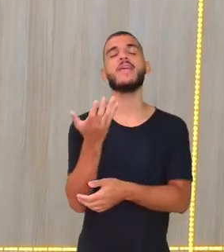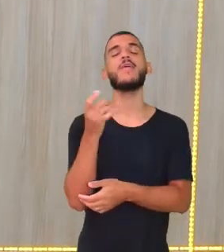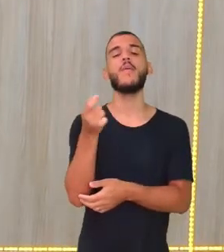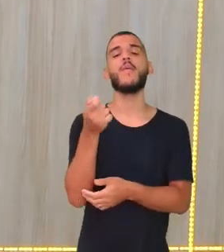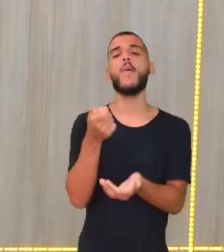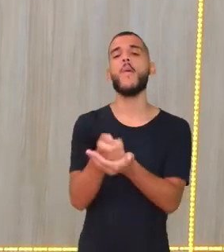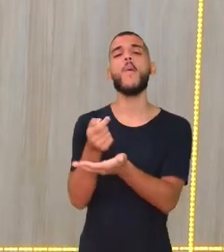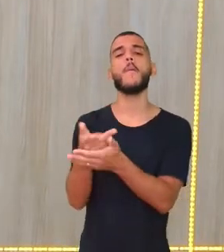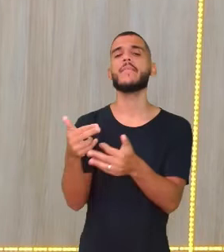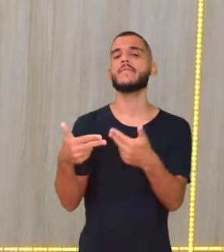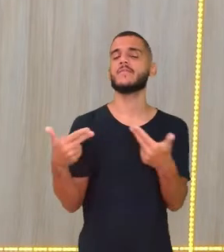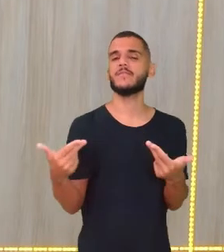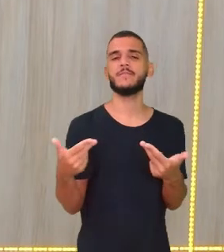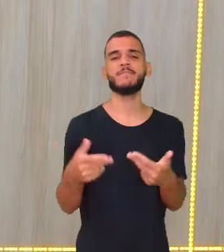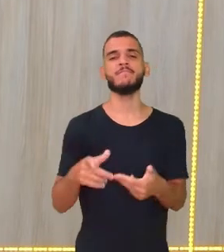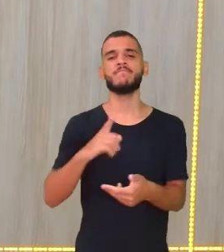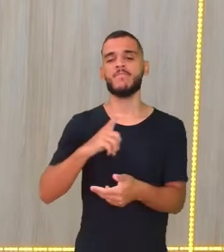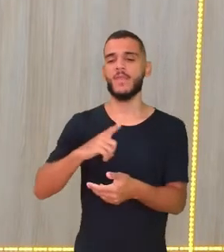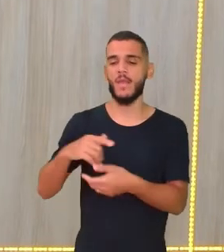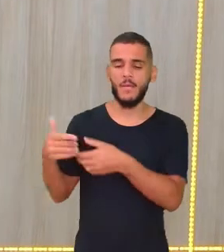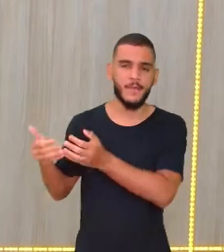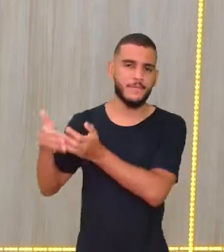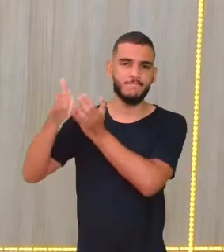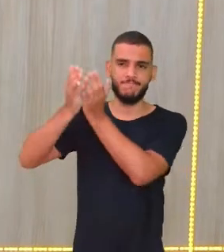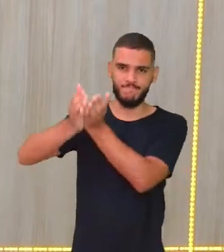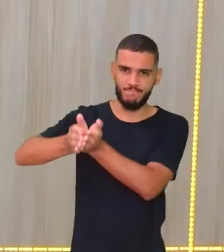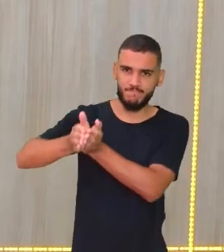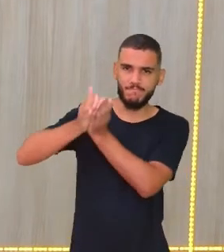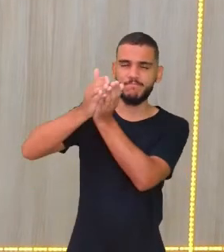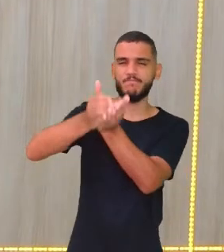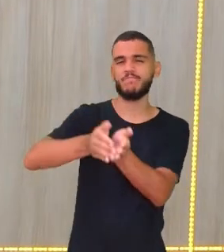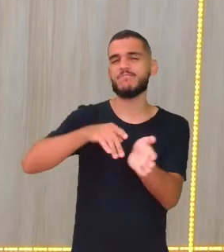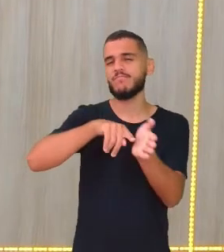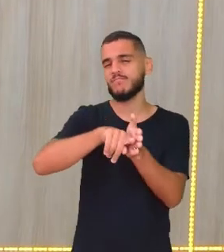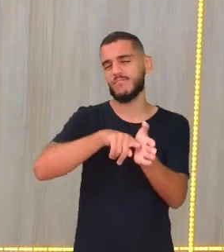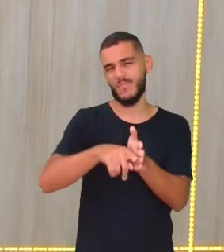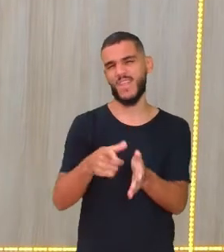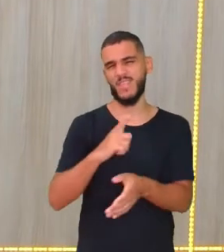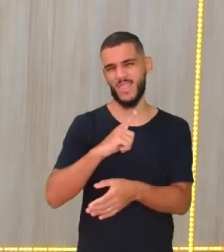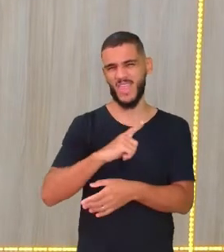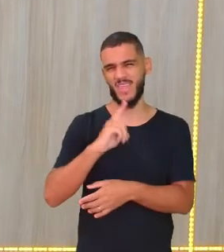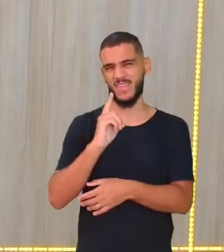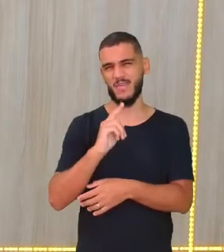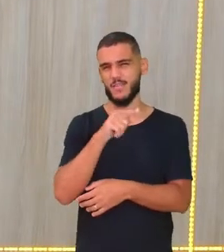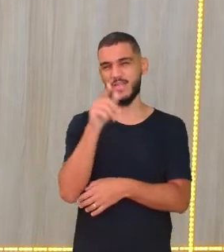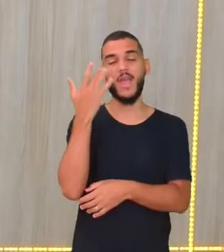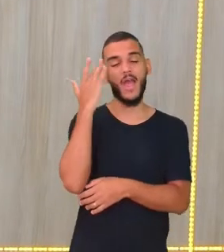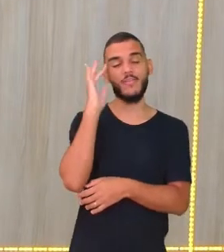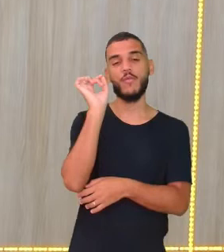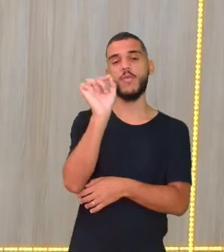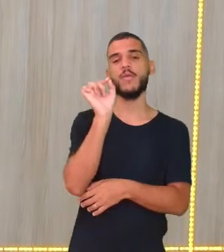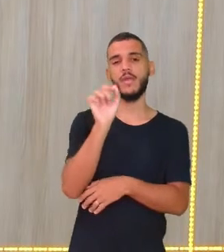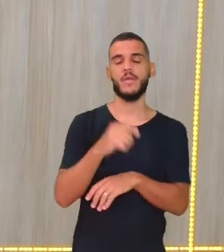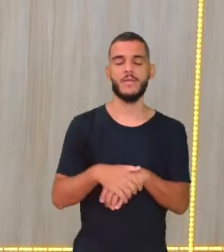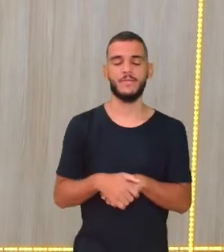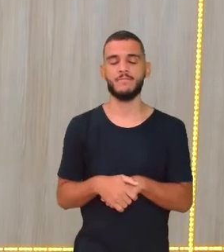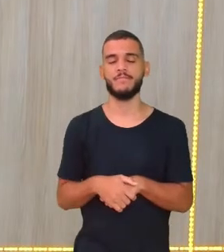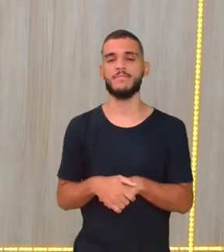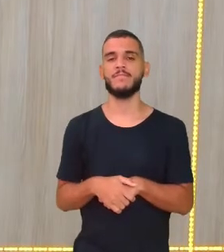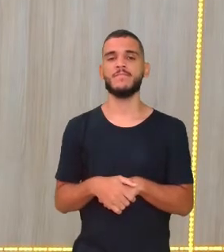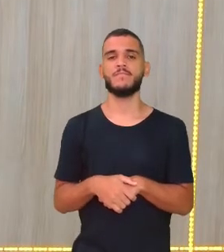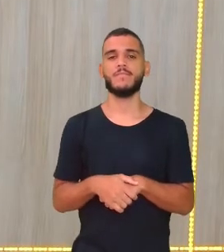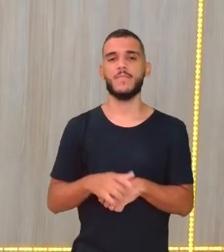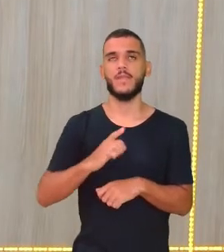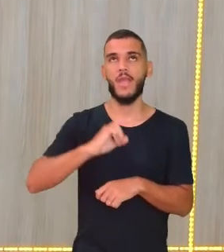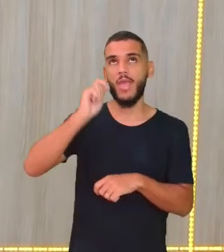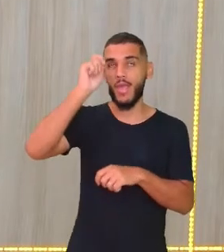é? Saem de caravela. Será que eles estavam fazendo alguma pesquisa? O que é que vocês acham? Vamos levantar as nossas